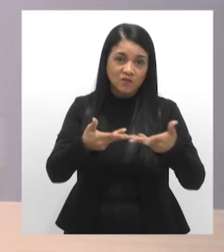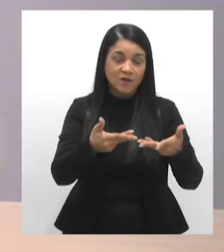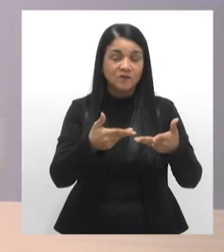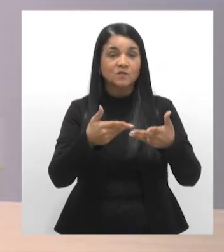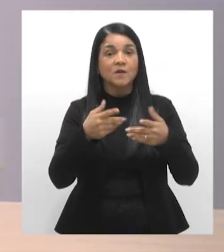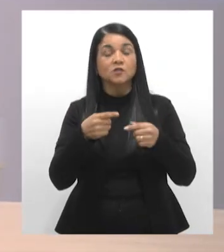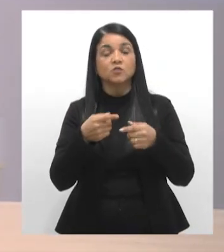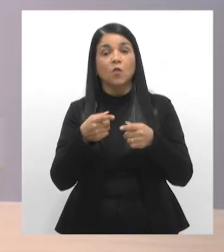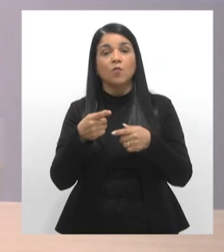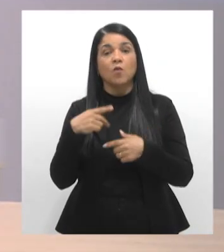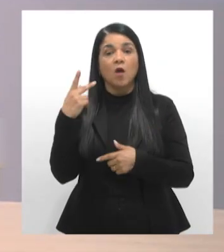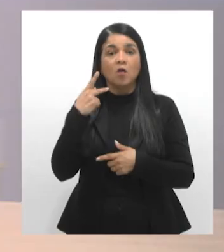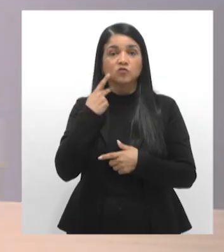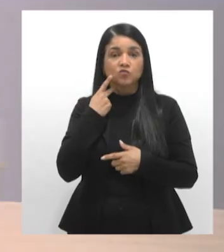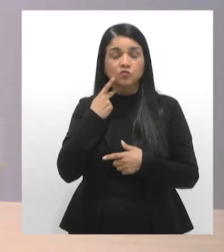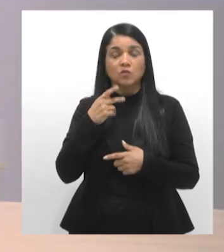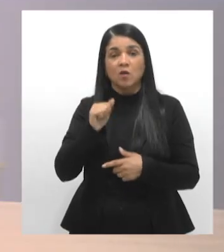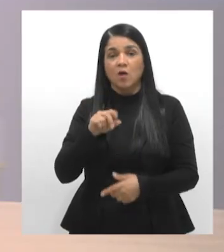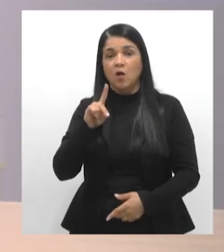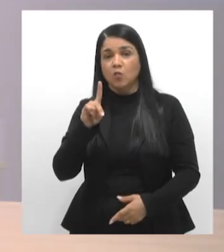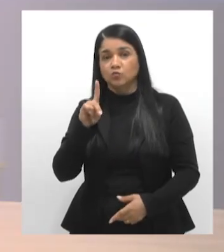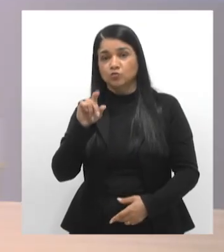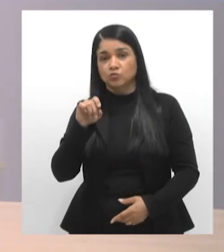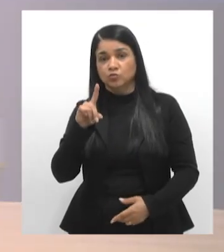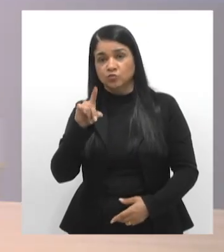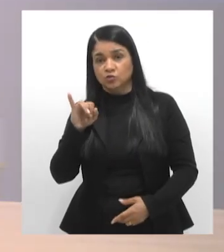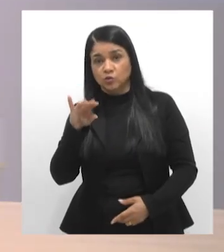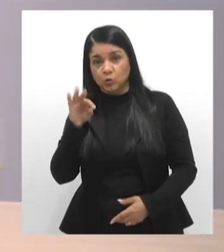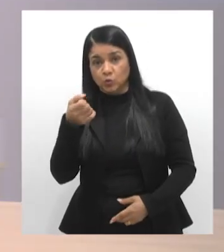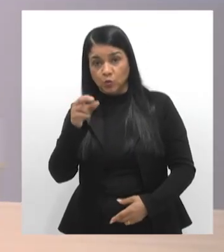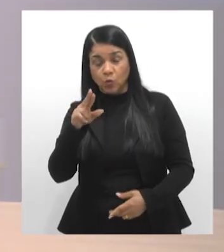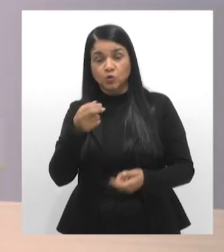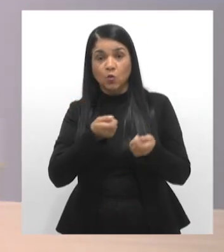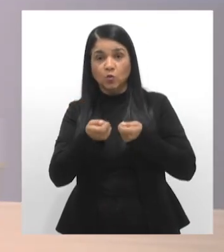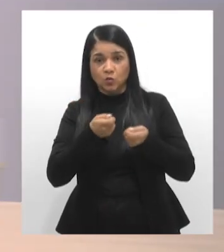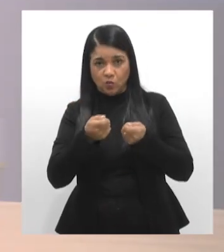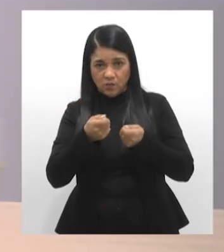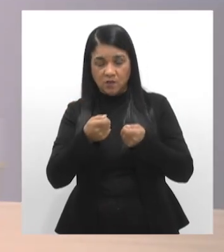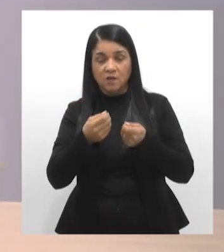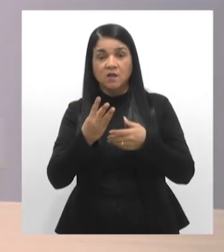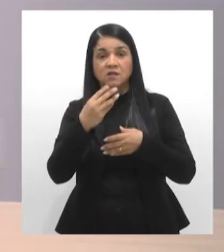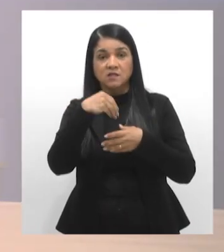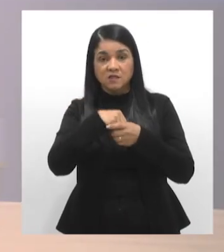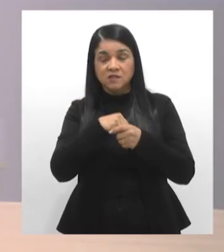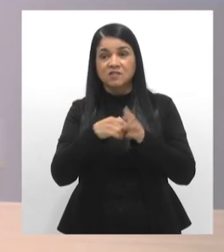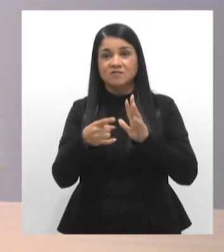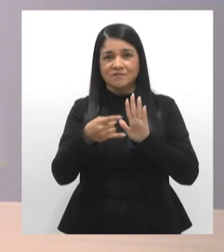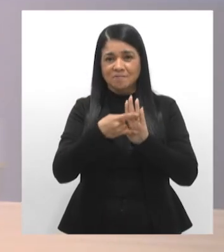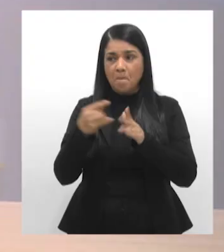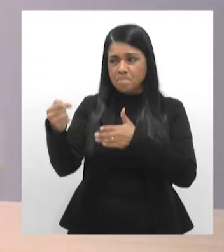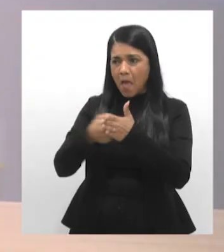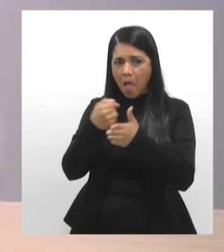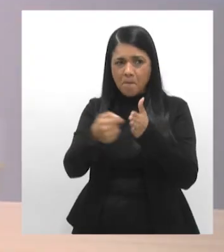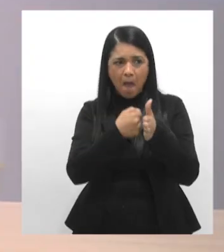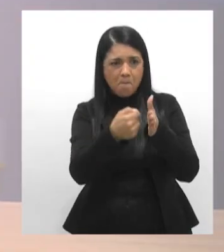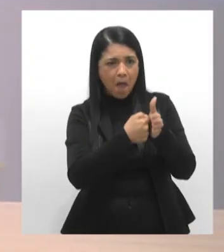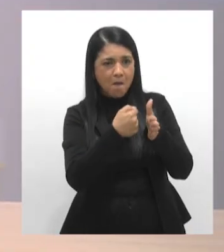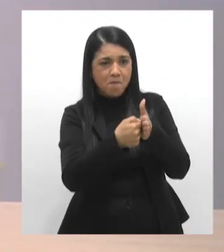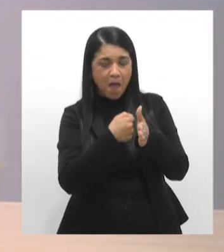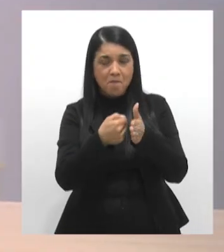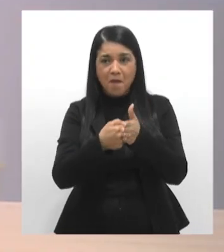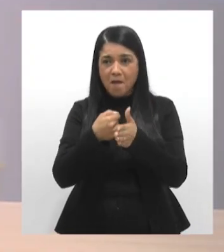externo. E ali era uma outra situação. A gente participava sendo às vezes, sabatinado pelo deputado, que é difícil,